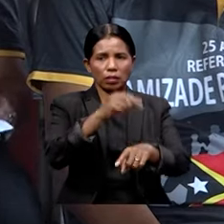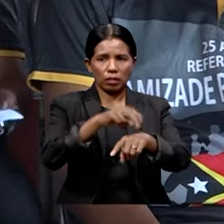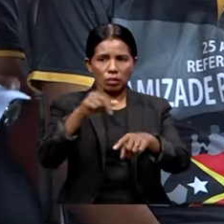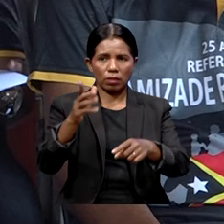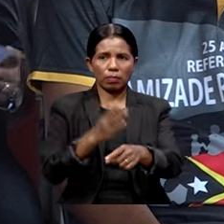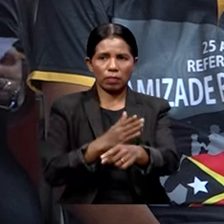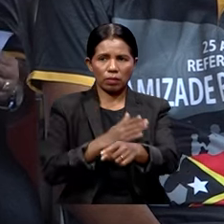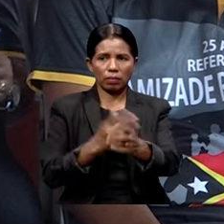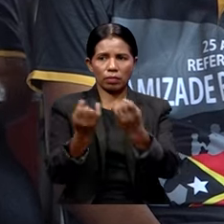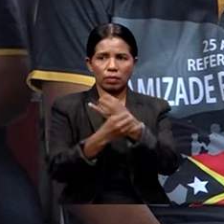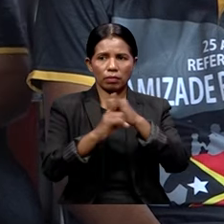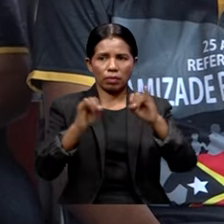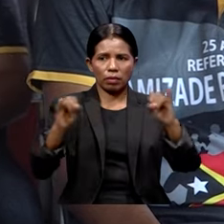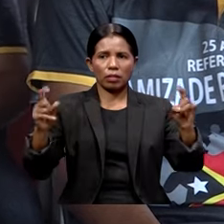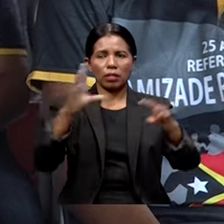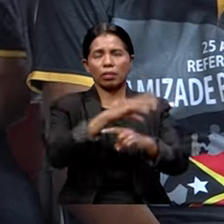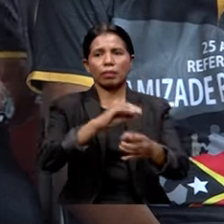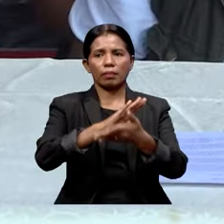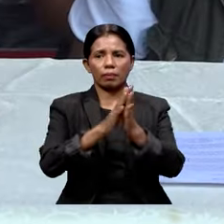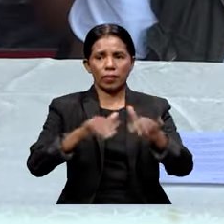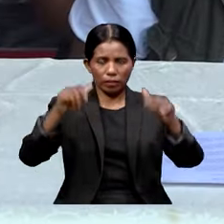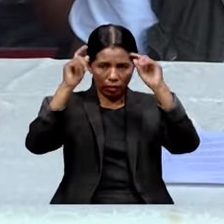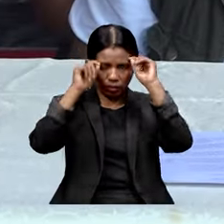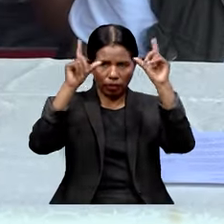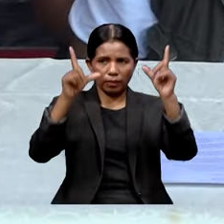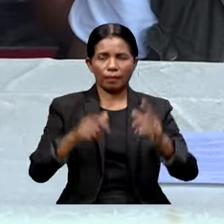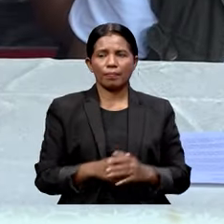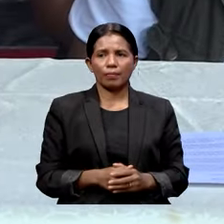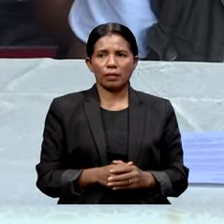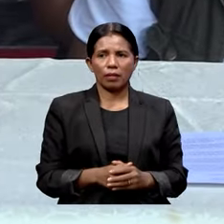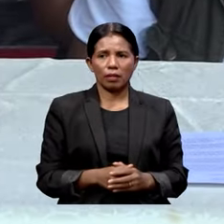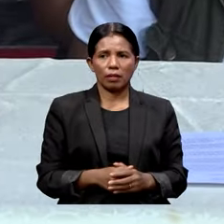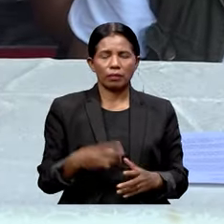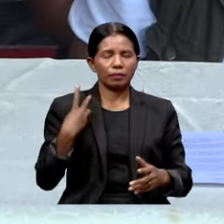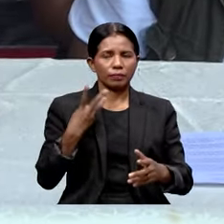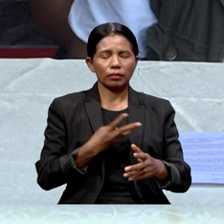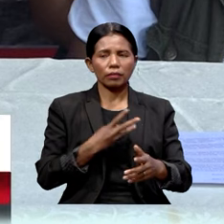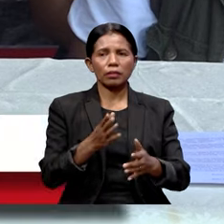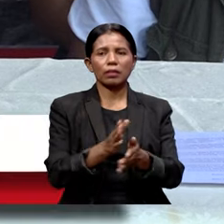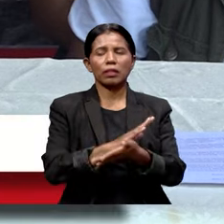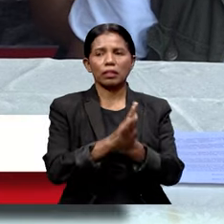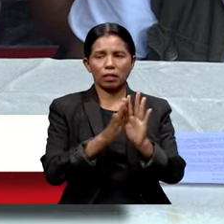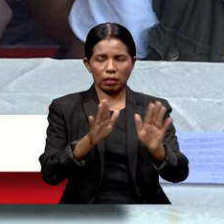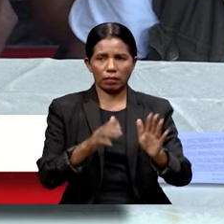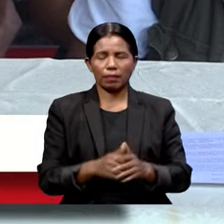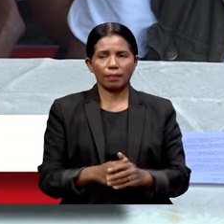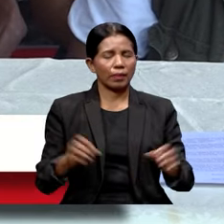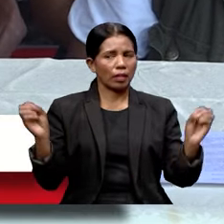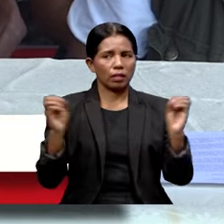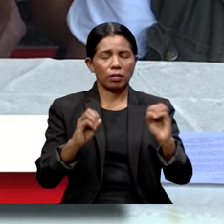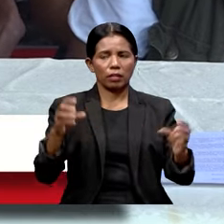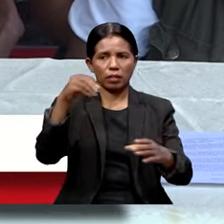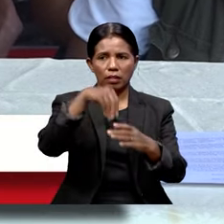Promove Independência, no Paz e Timor-Leste. Reconciliação Interna, Internal. Laos,